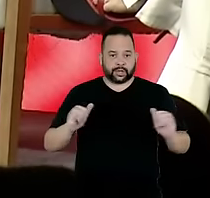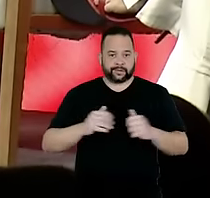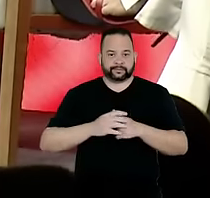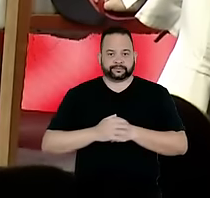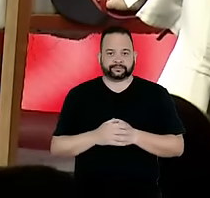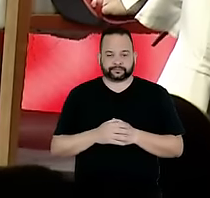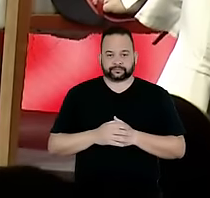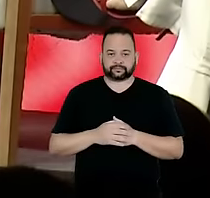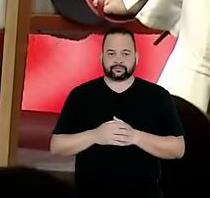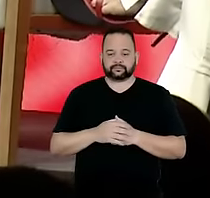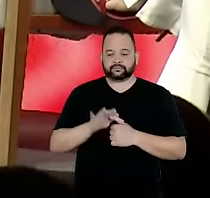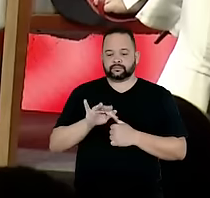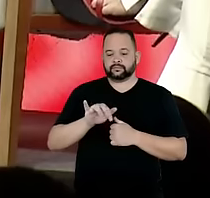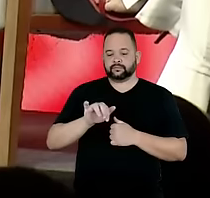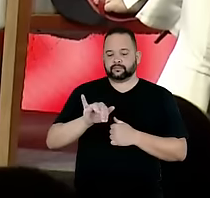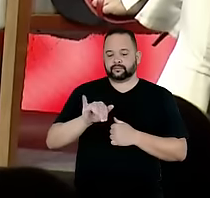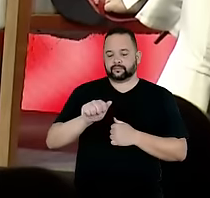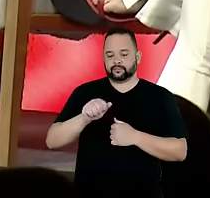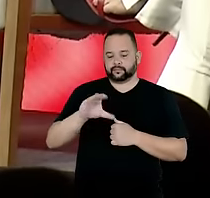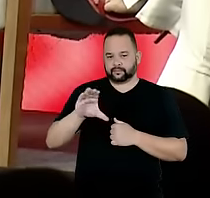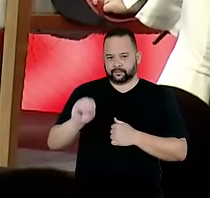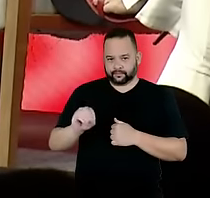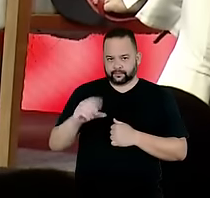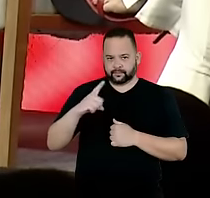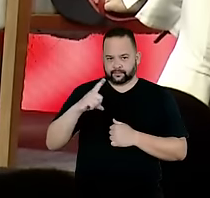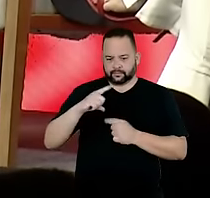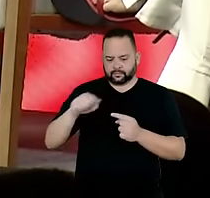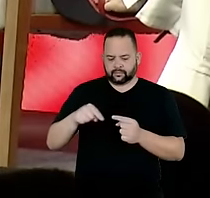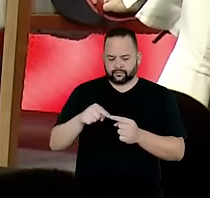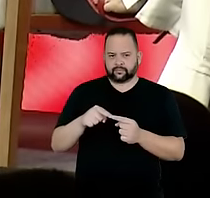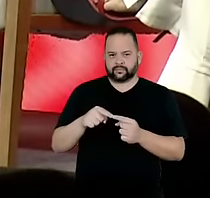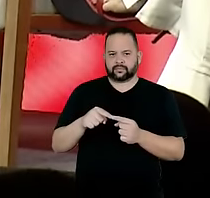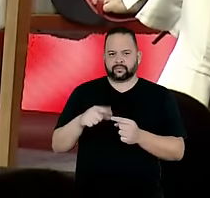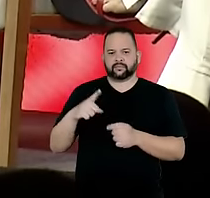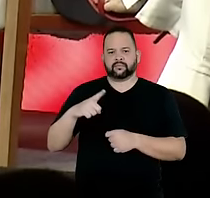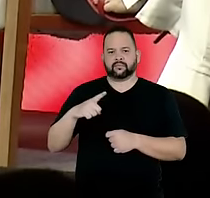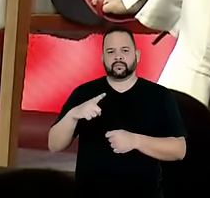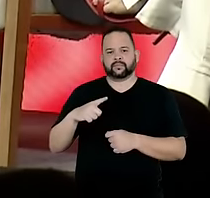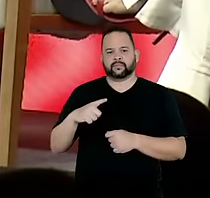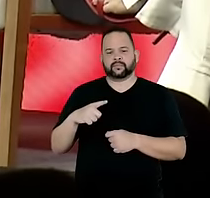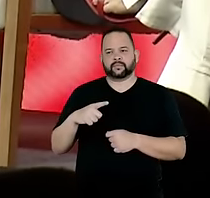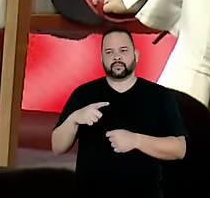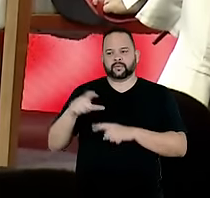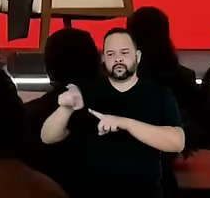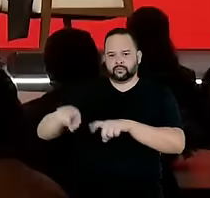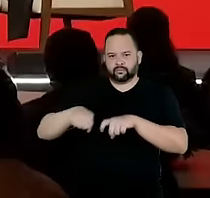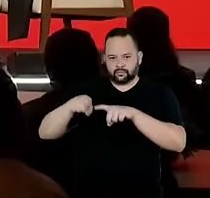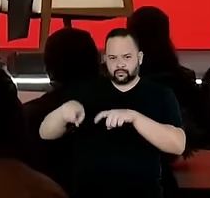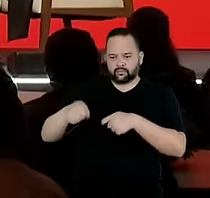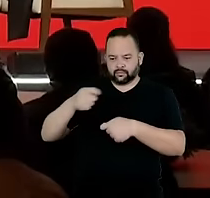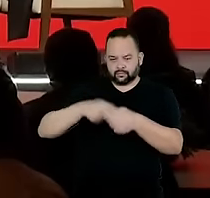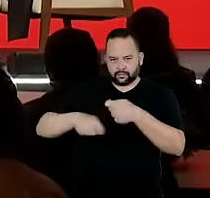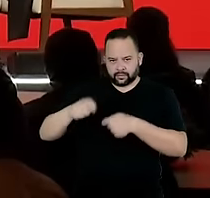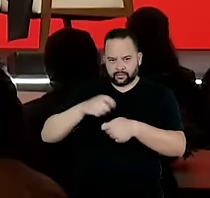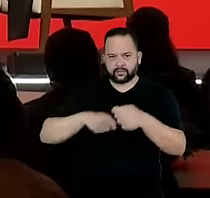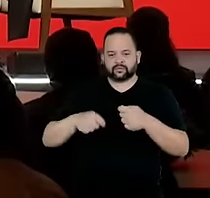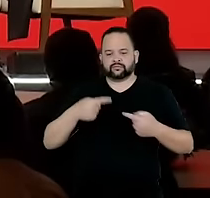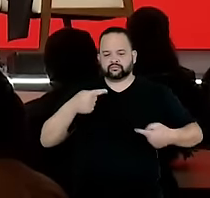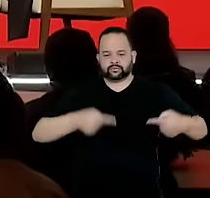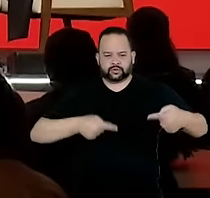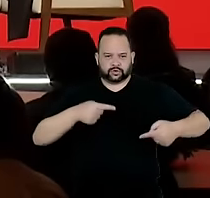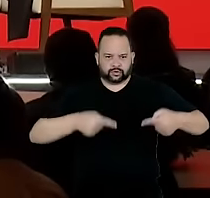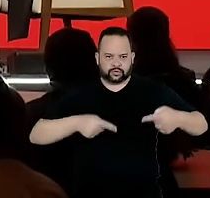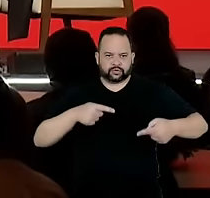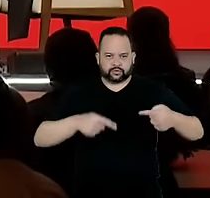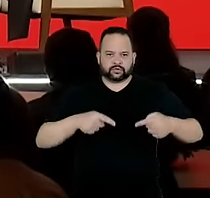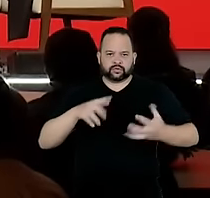exemplo ele tem uma ideia de trazer o agronegócio para sustentável então quando a gente reconhece